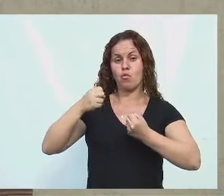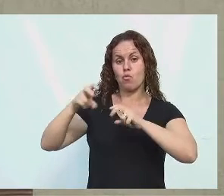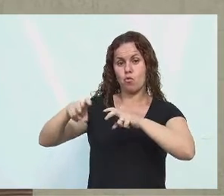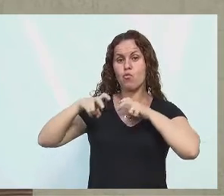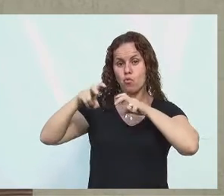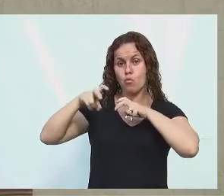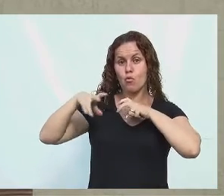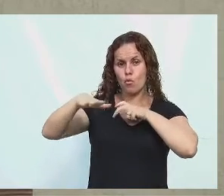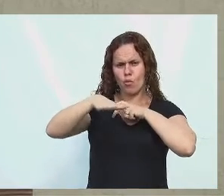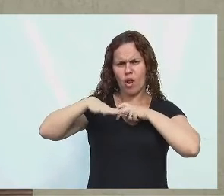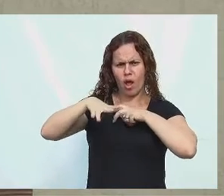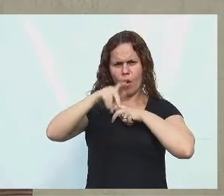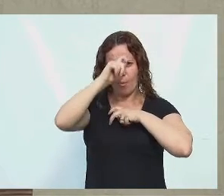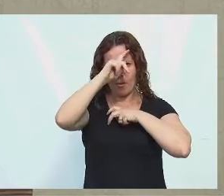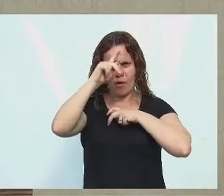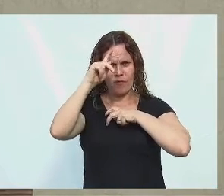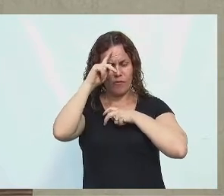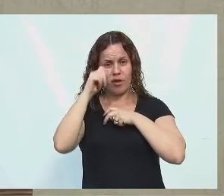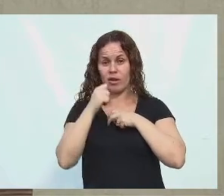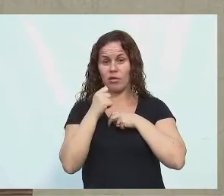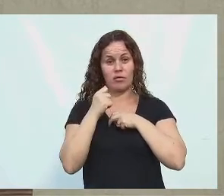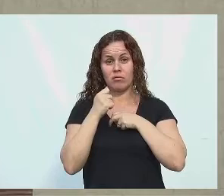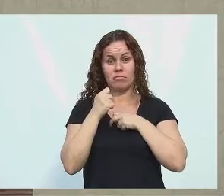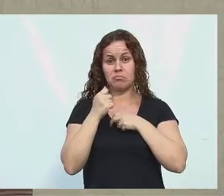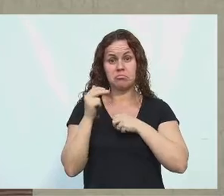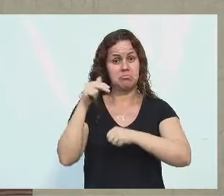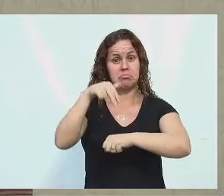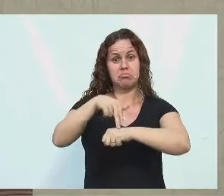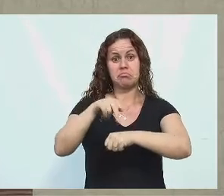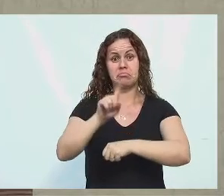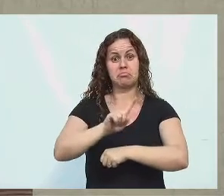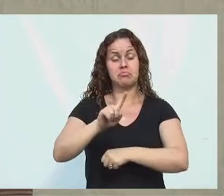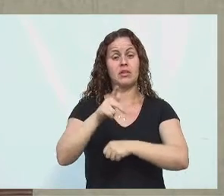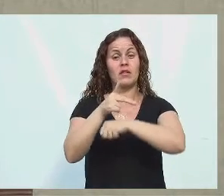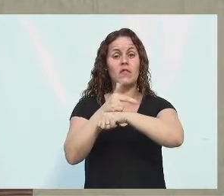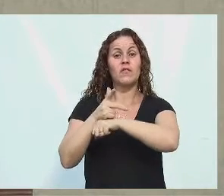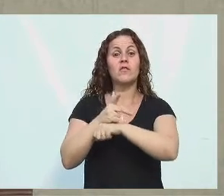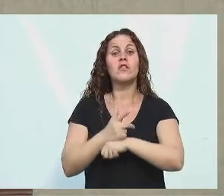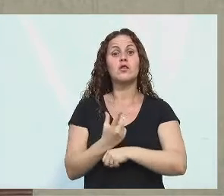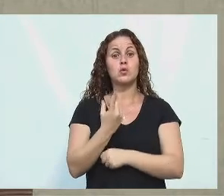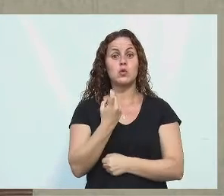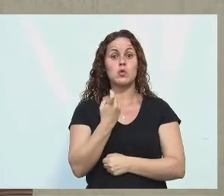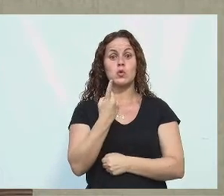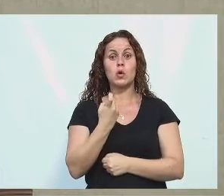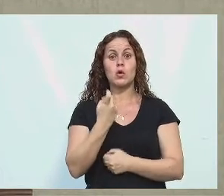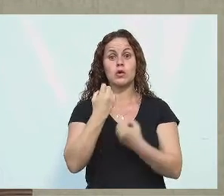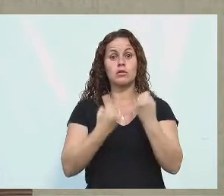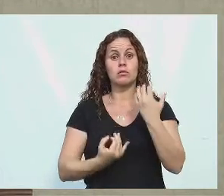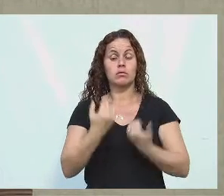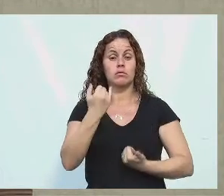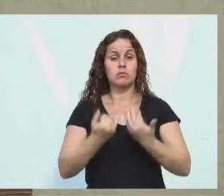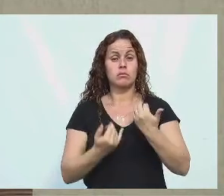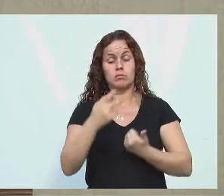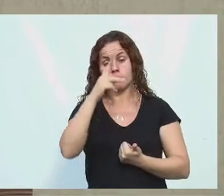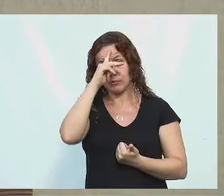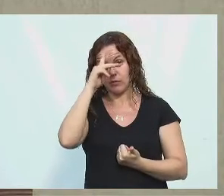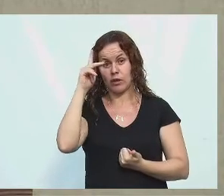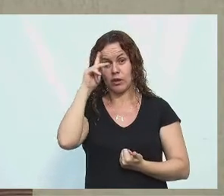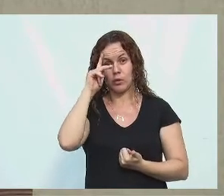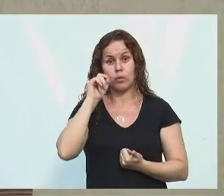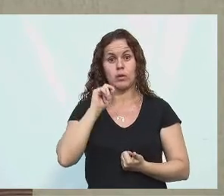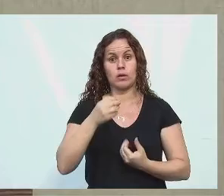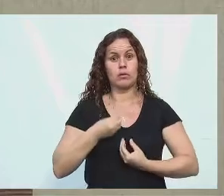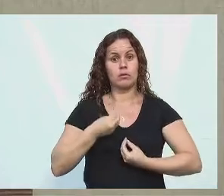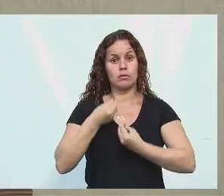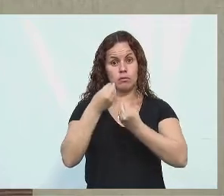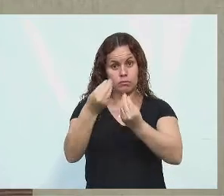e o senhor prefeito não compareceu. Depois fez um vídeo sozinho lá e ficou só com uma prefeitura que fez a